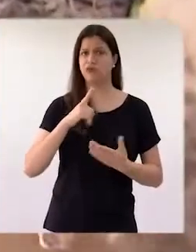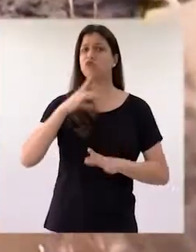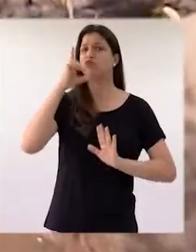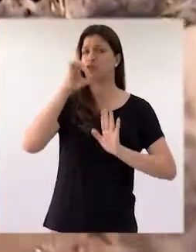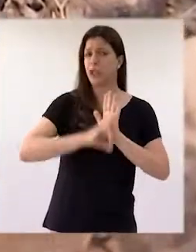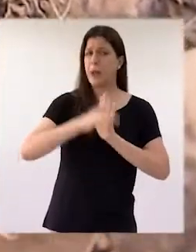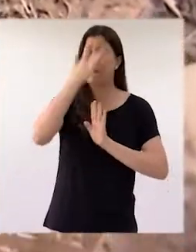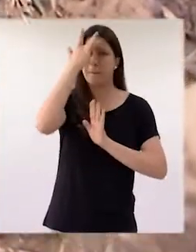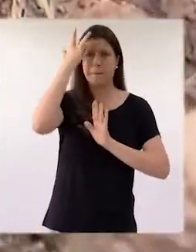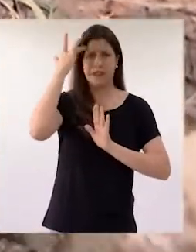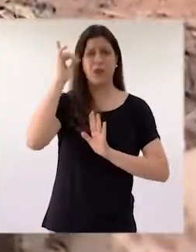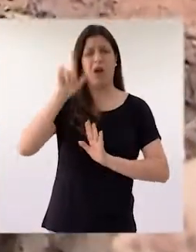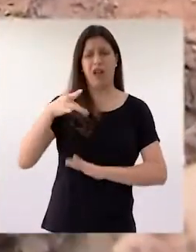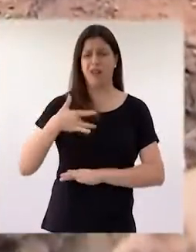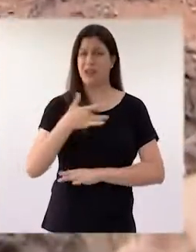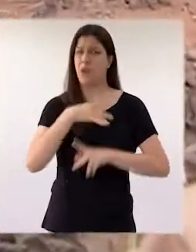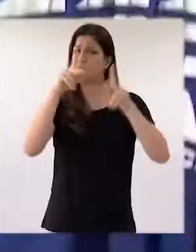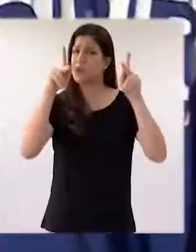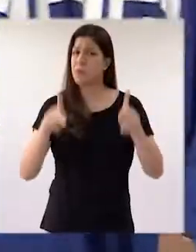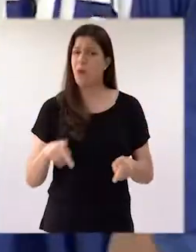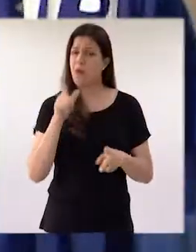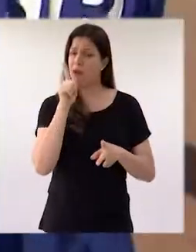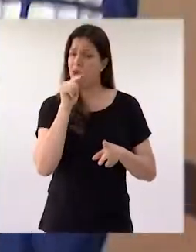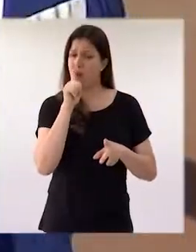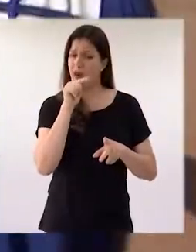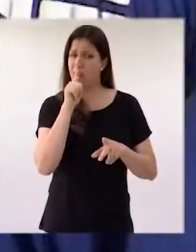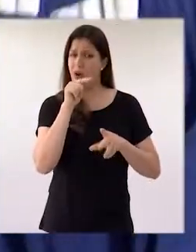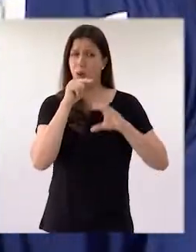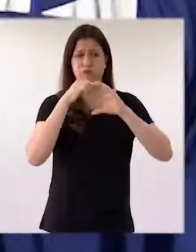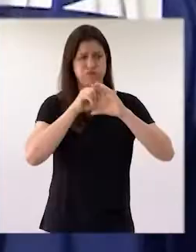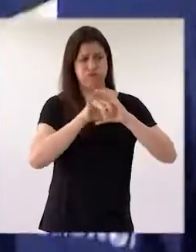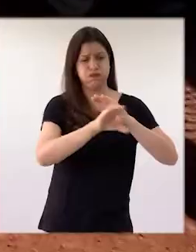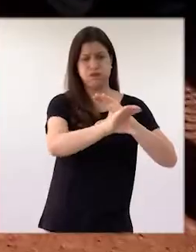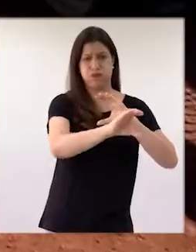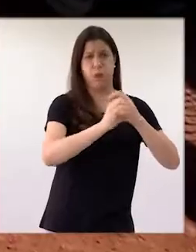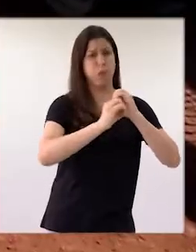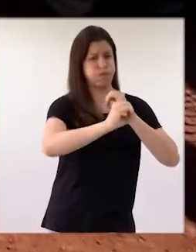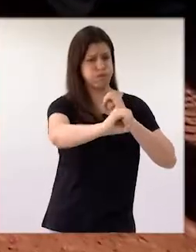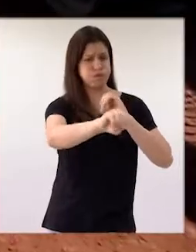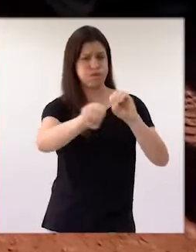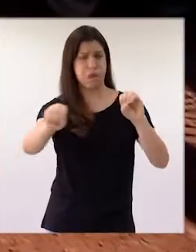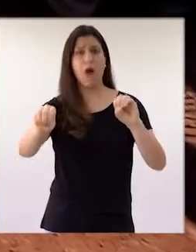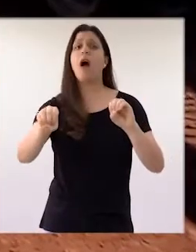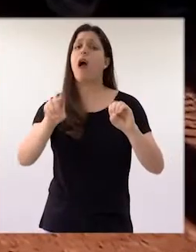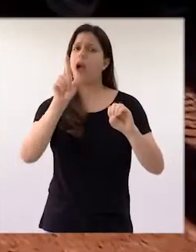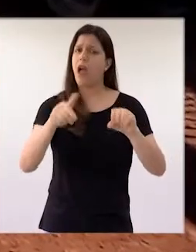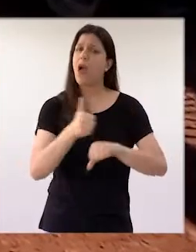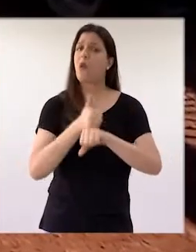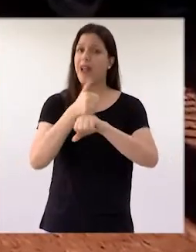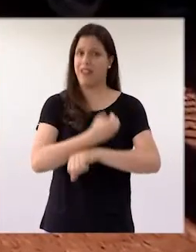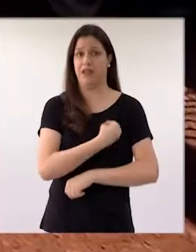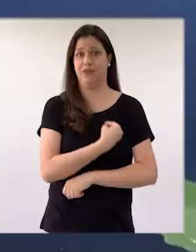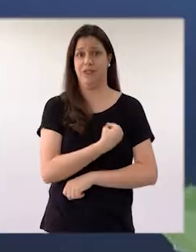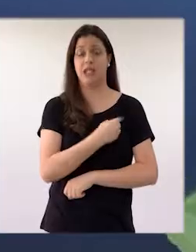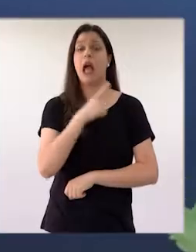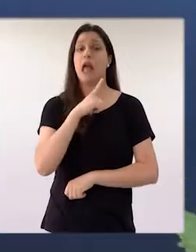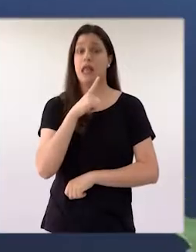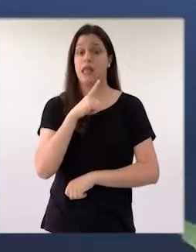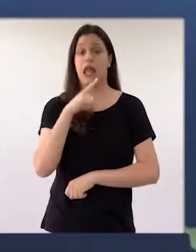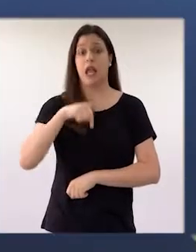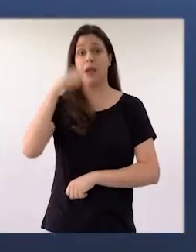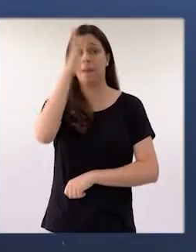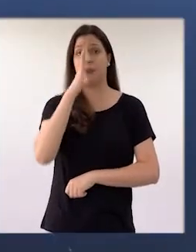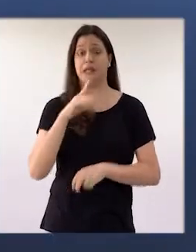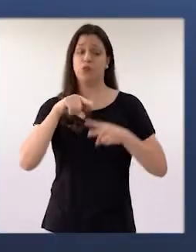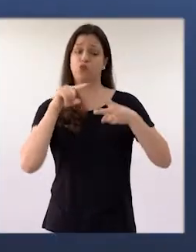Saneamento é um direito e uma questão de saúde pública essencial para a melhora nos índices de qualidade de vida. No Brasil, duas modalidades de